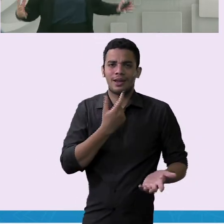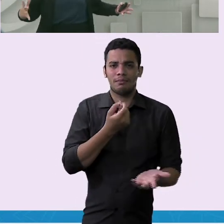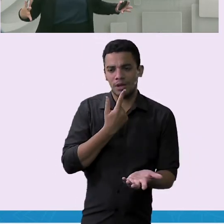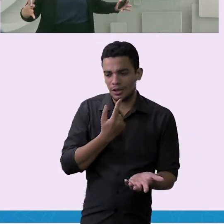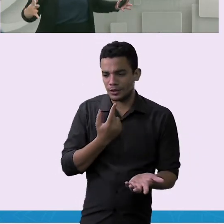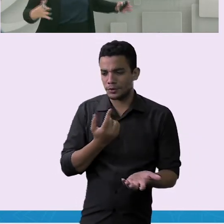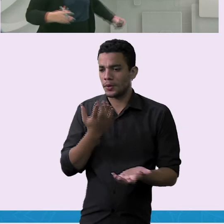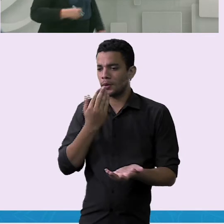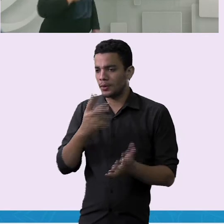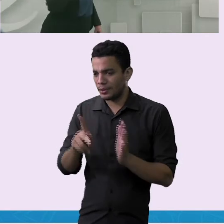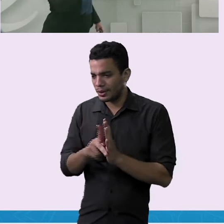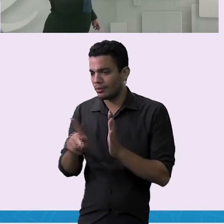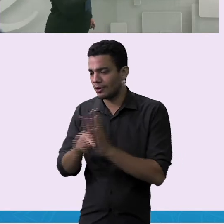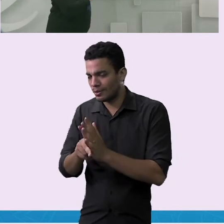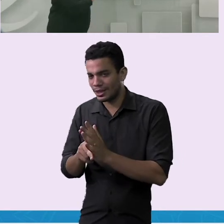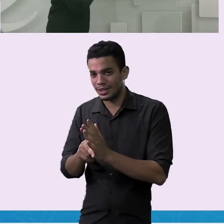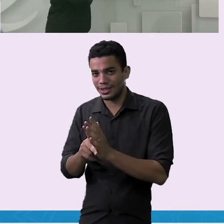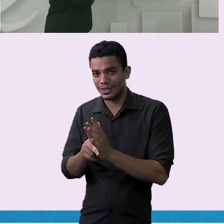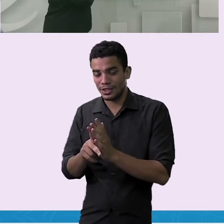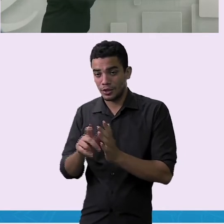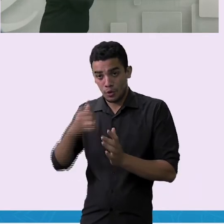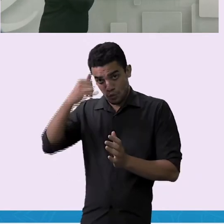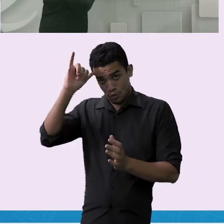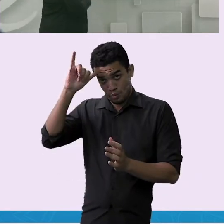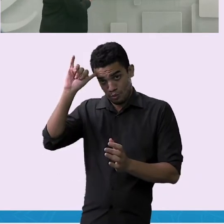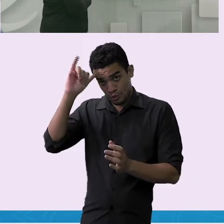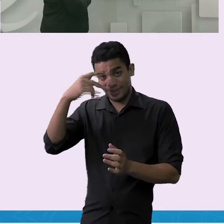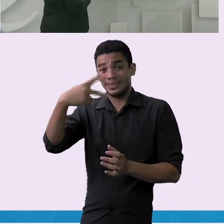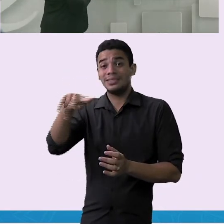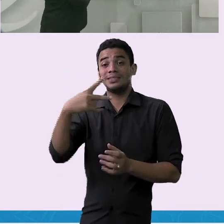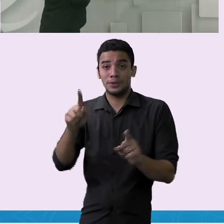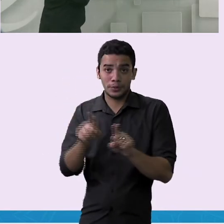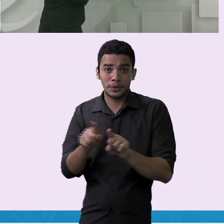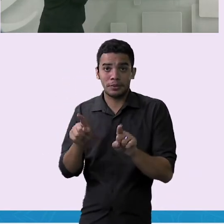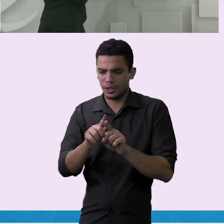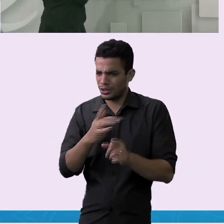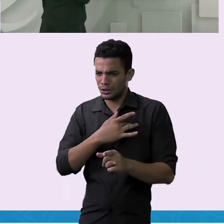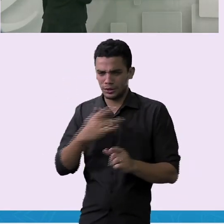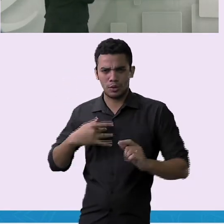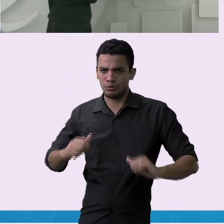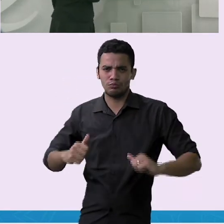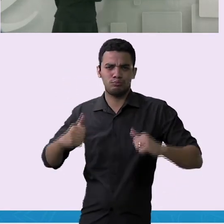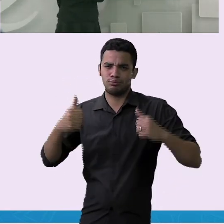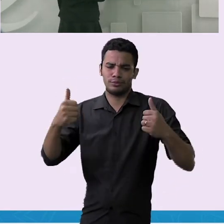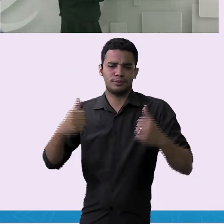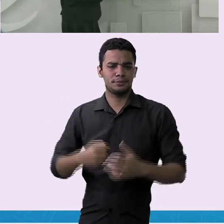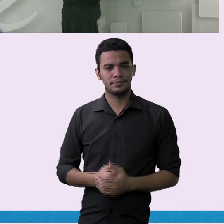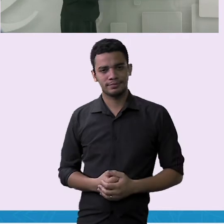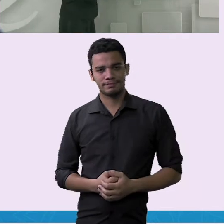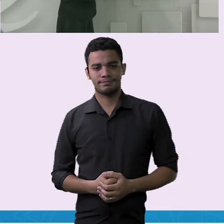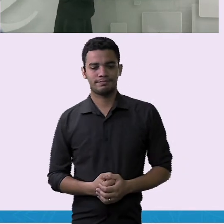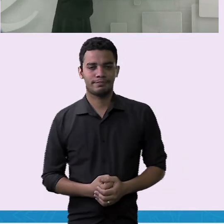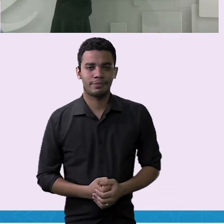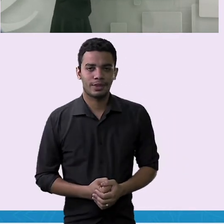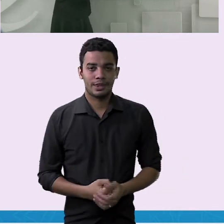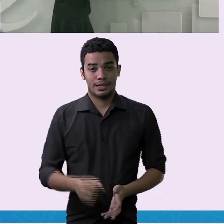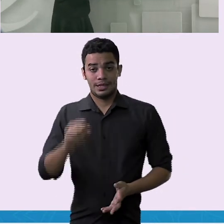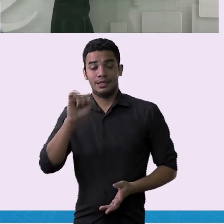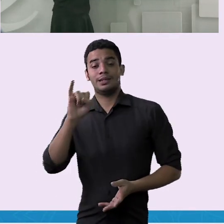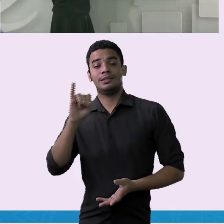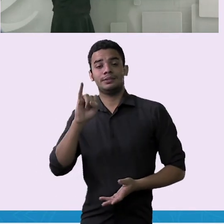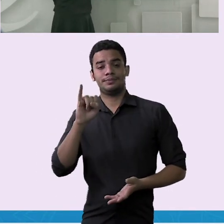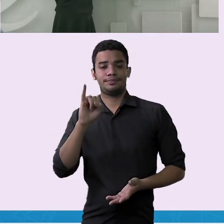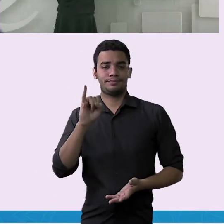Bem cuidados. Então é isso que o anúncio quer dizer. Letra I. Segundo o texto, o que